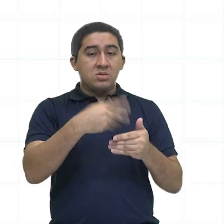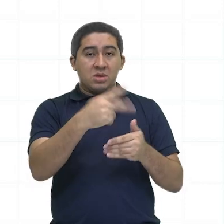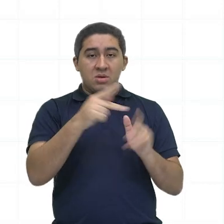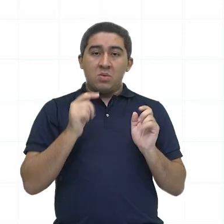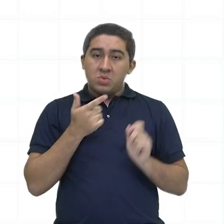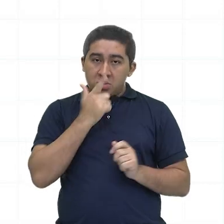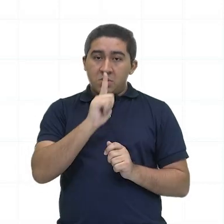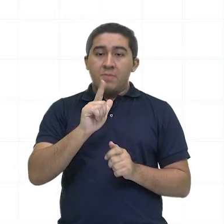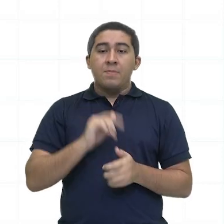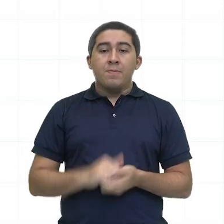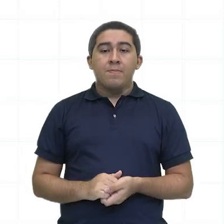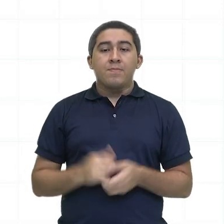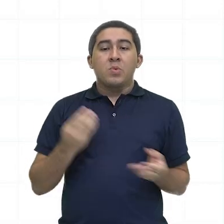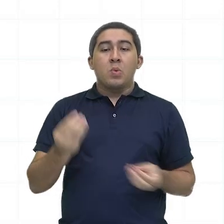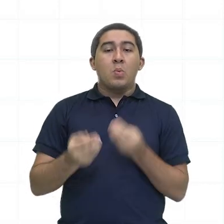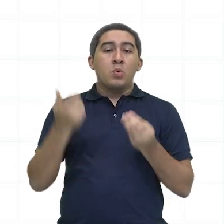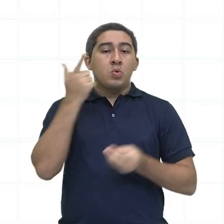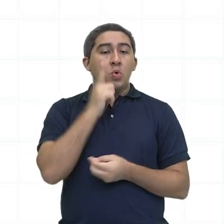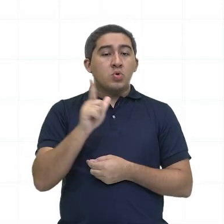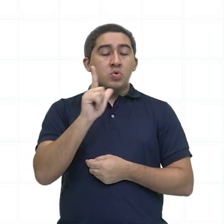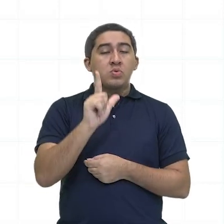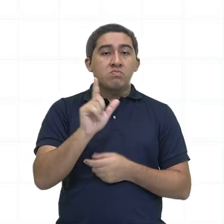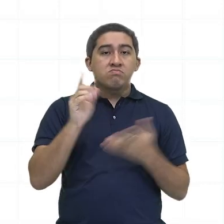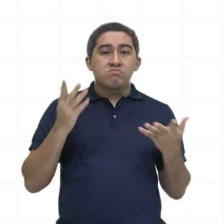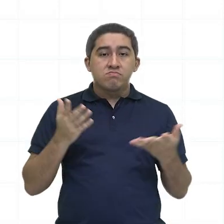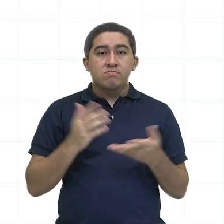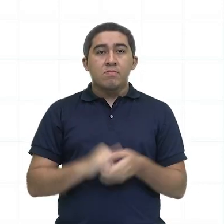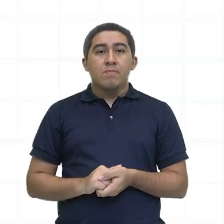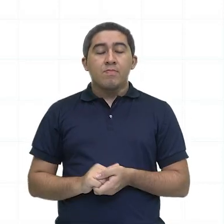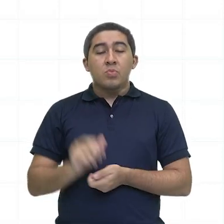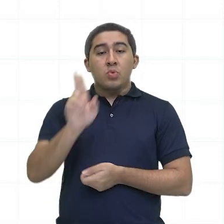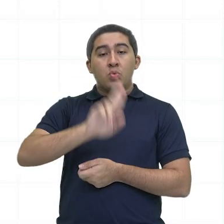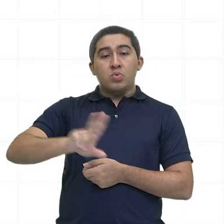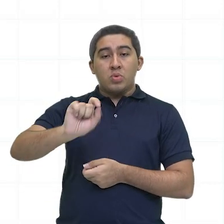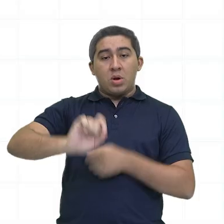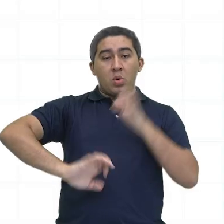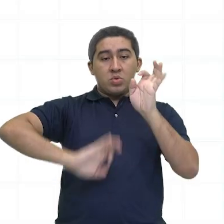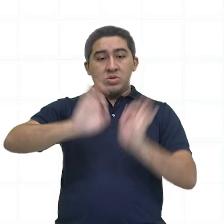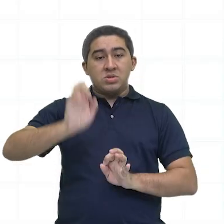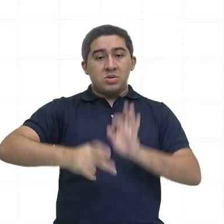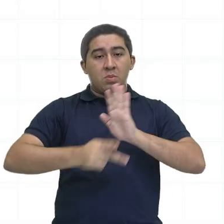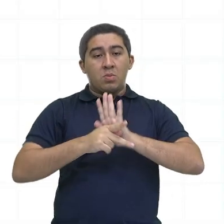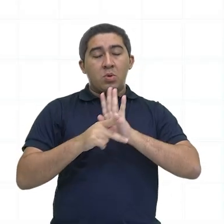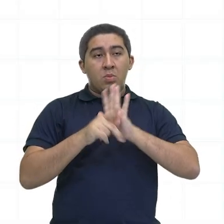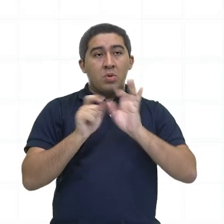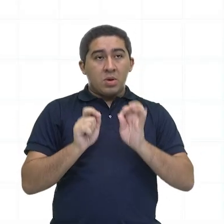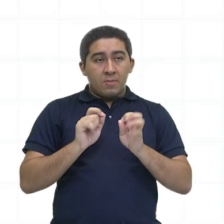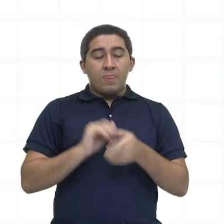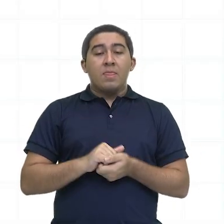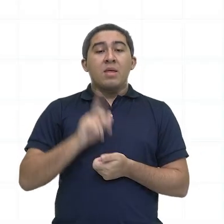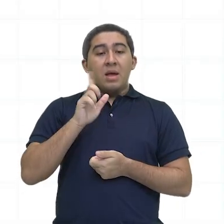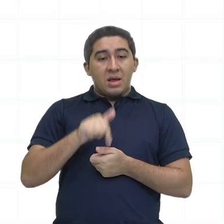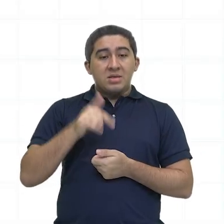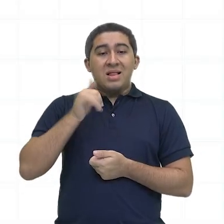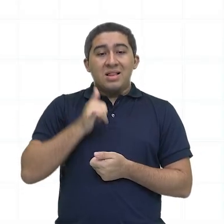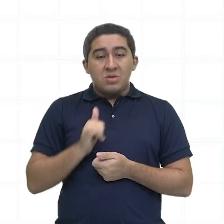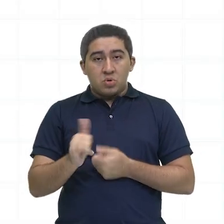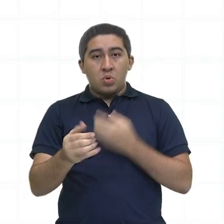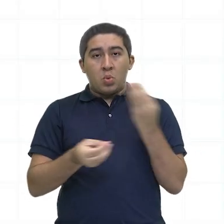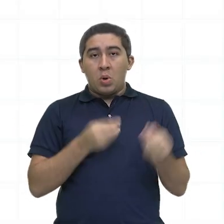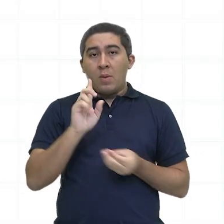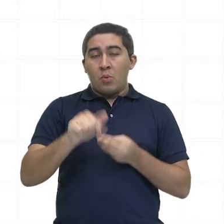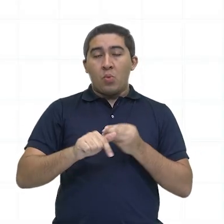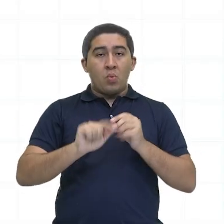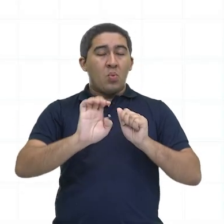certo? Então, isso, como que a gente chegou até aqui? Através da distribuição eletrônica, né? Como que os